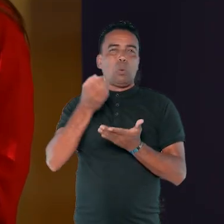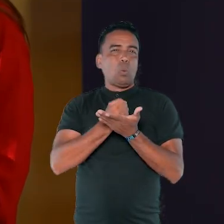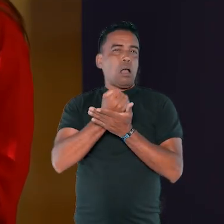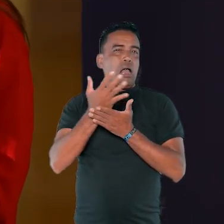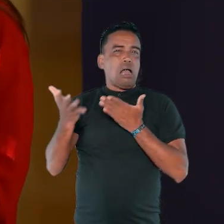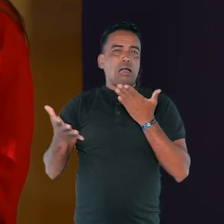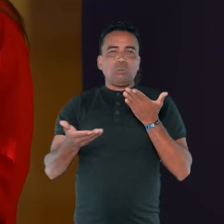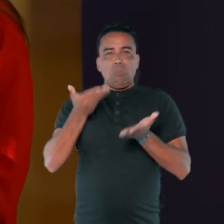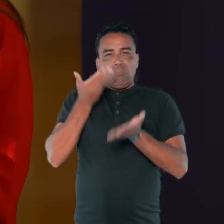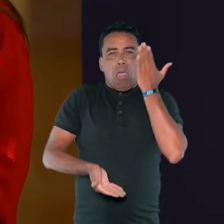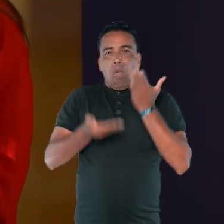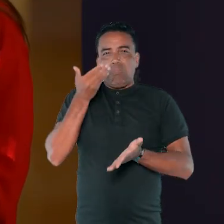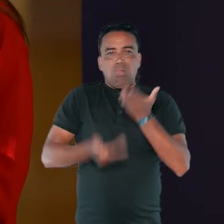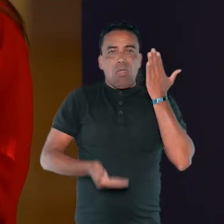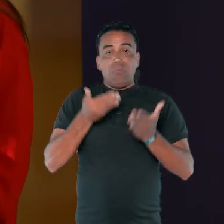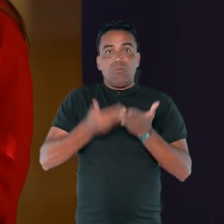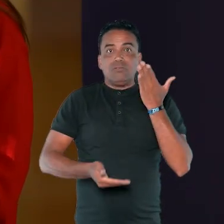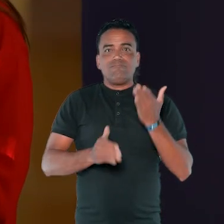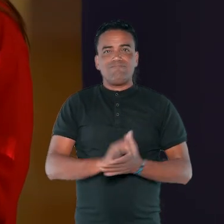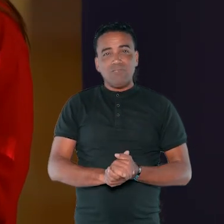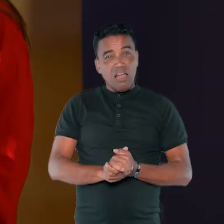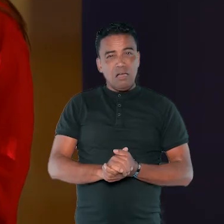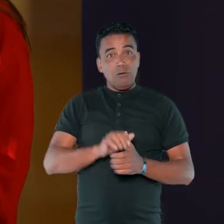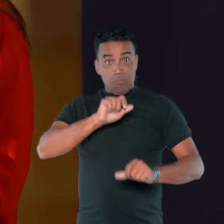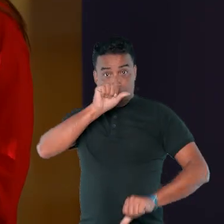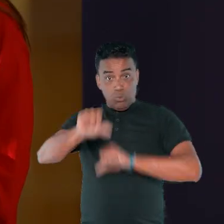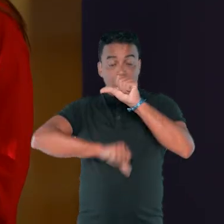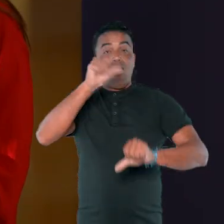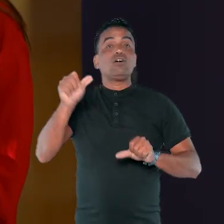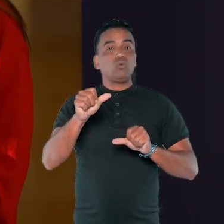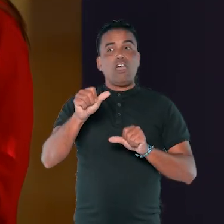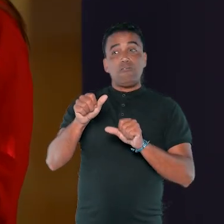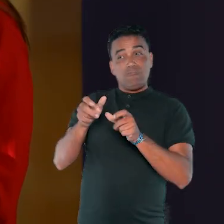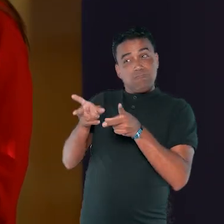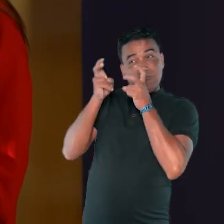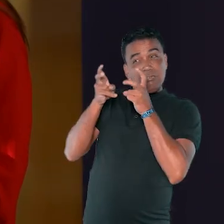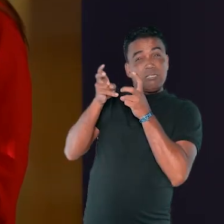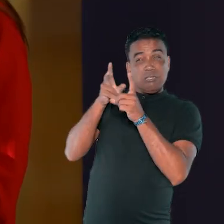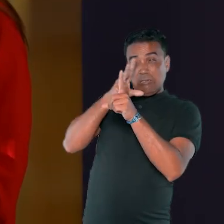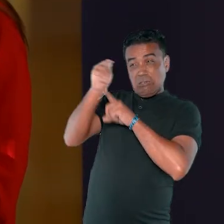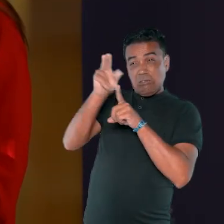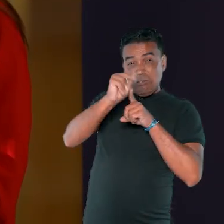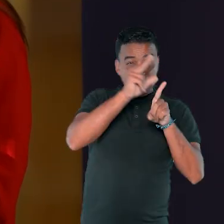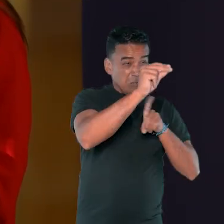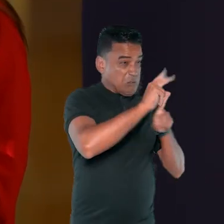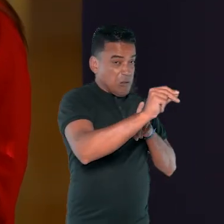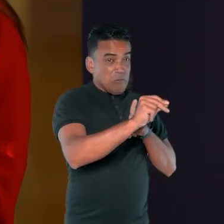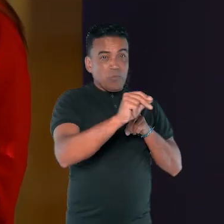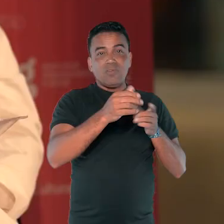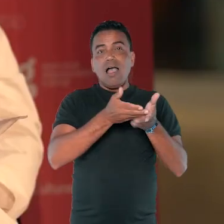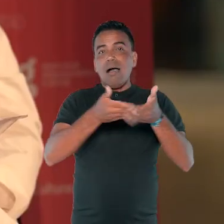história. Convertidos em alvo e presa da real caçada, abriu-se embandeirado